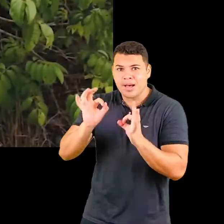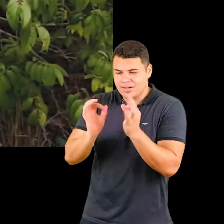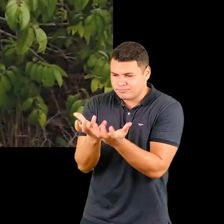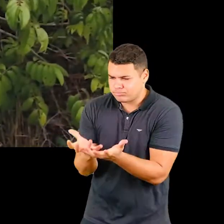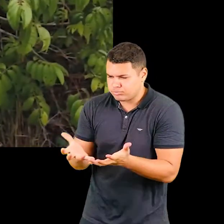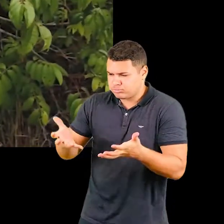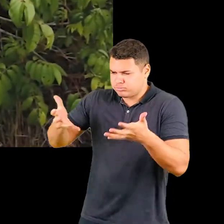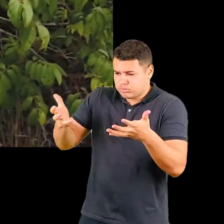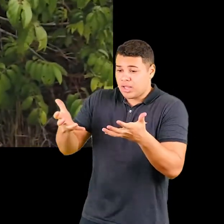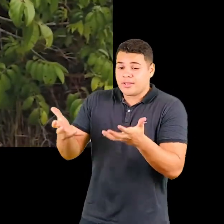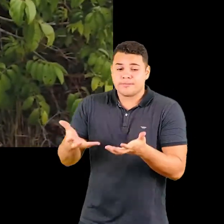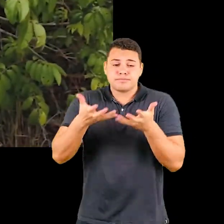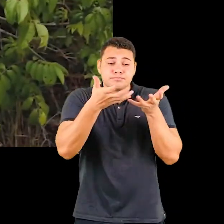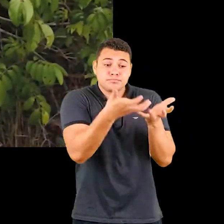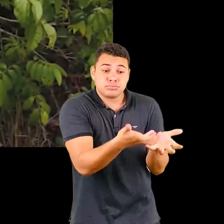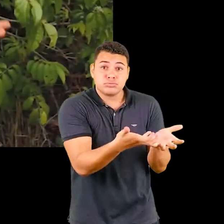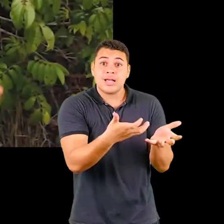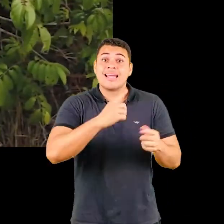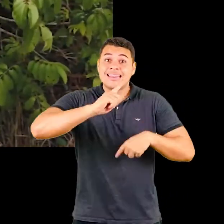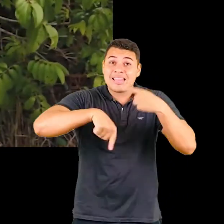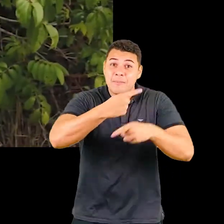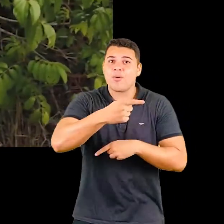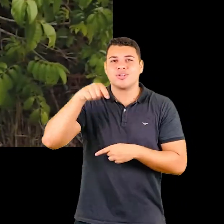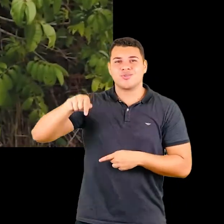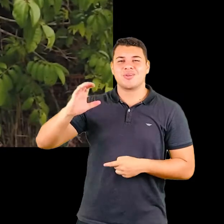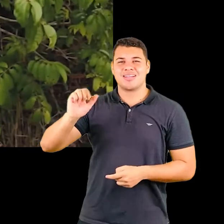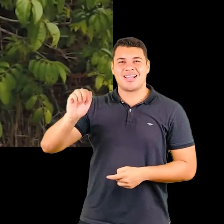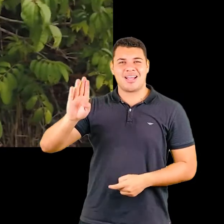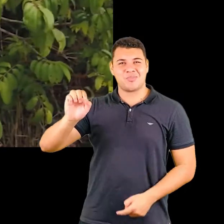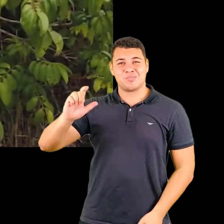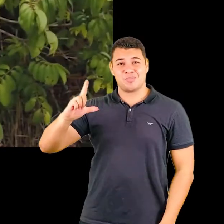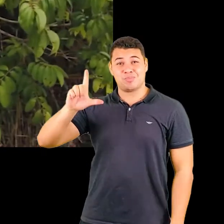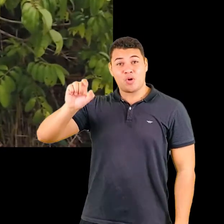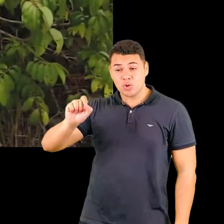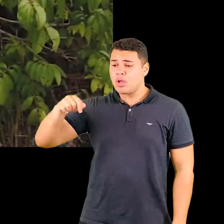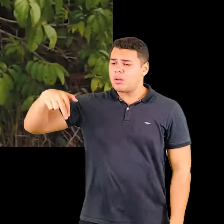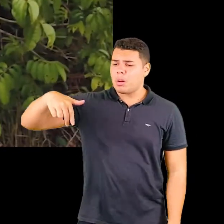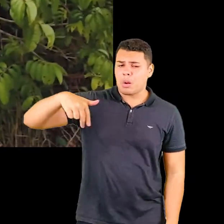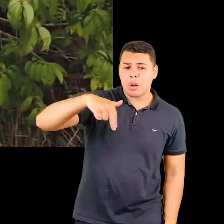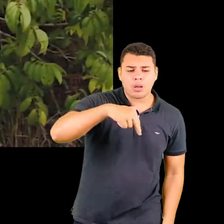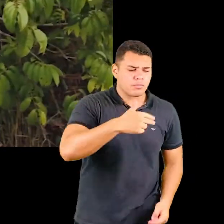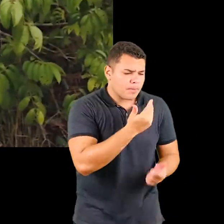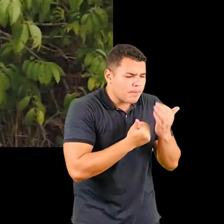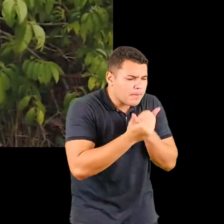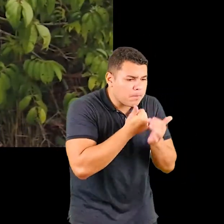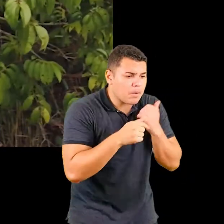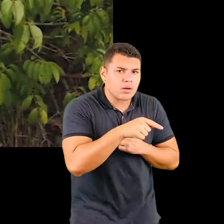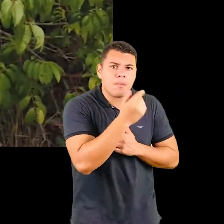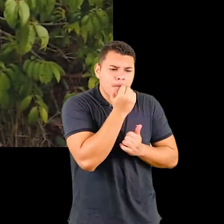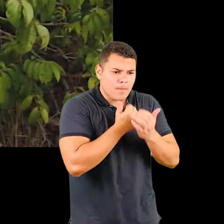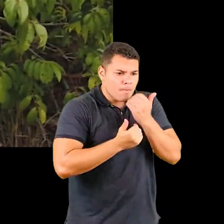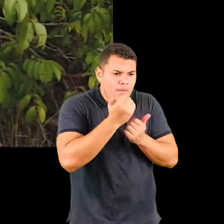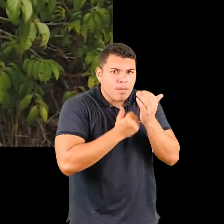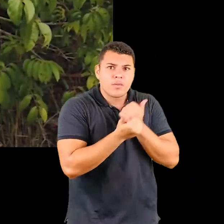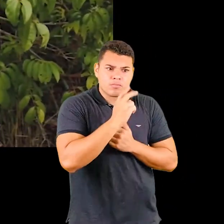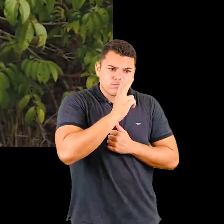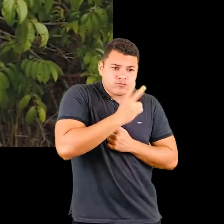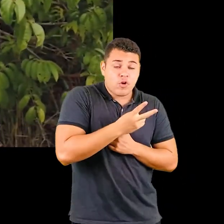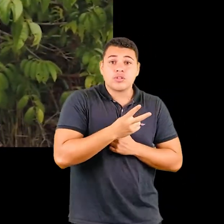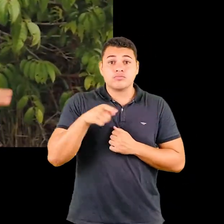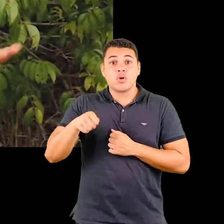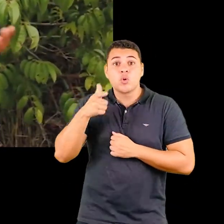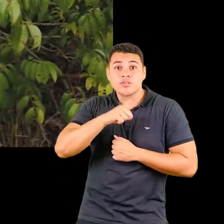satisfaz pra ficar forte. Isso é a relação do ser espiritual e do ser material.